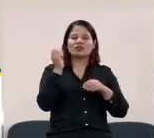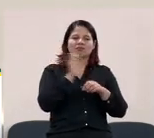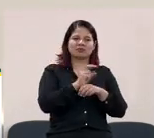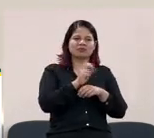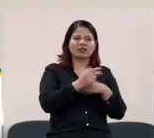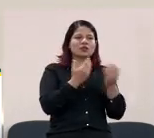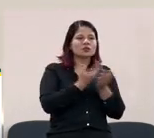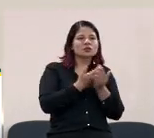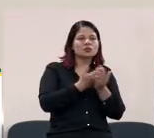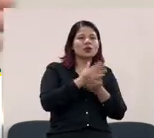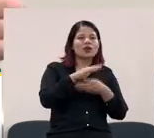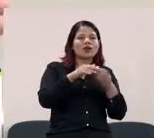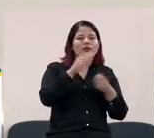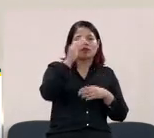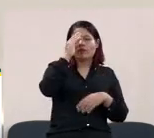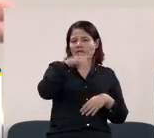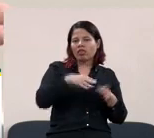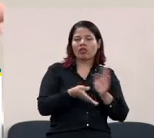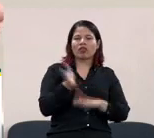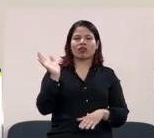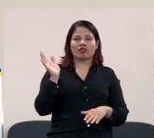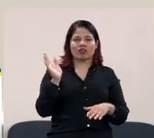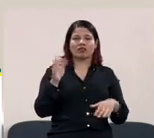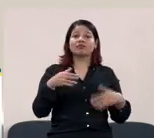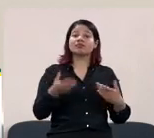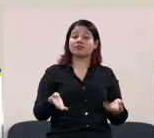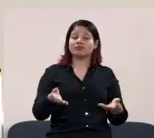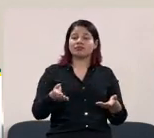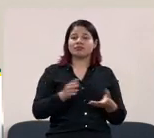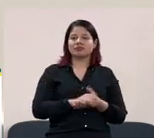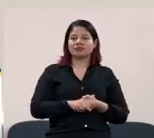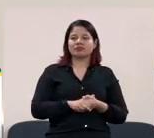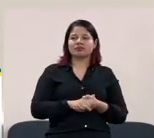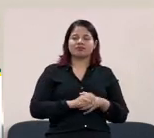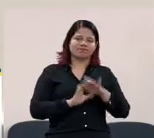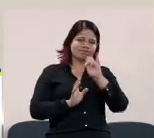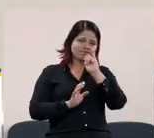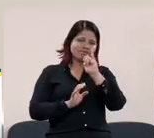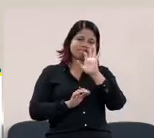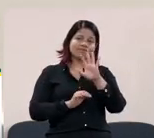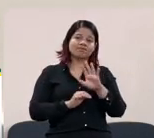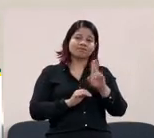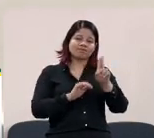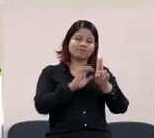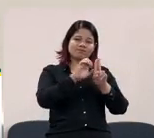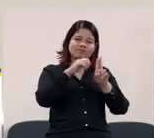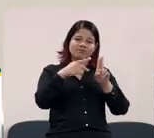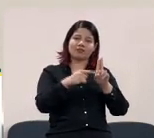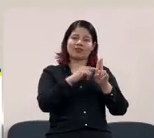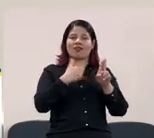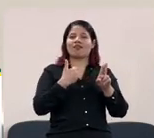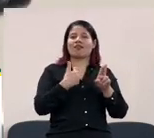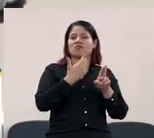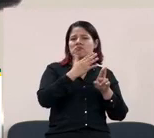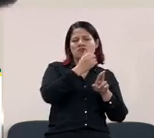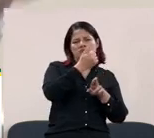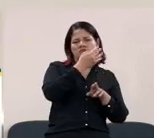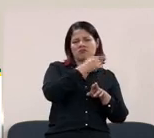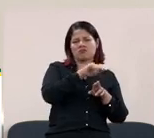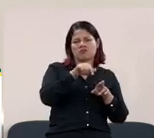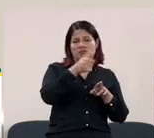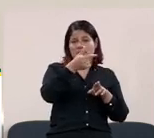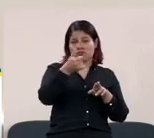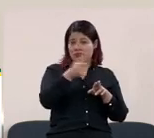exemplo. O aluno da UEAP que se enquadra nessa faixa etária, ele poderia, no